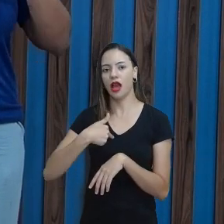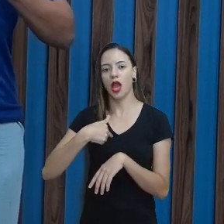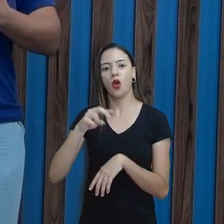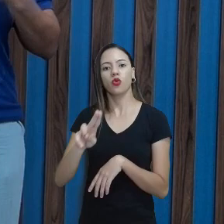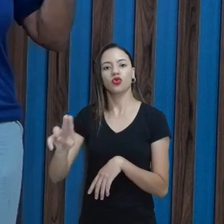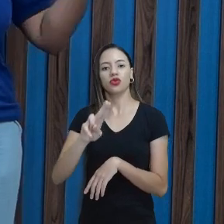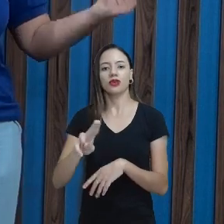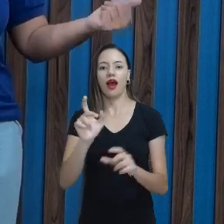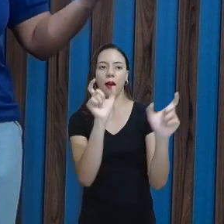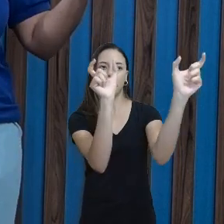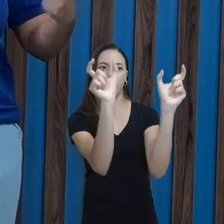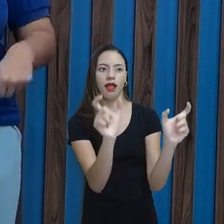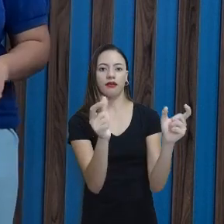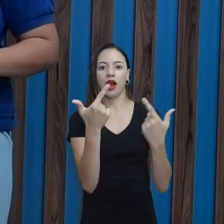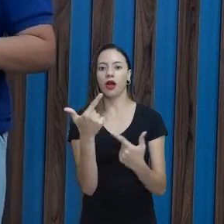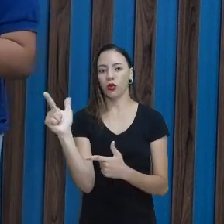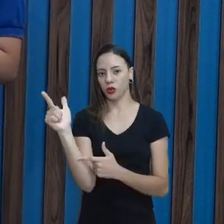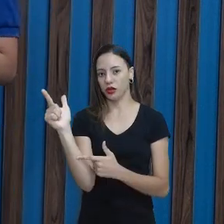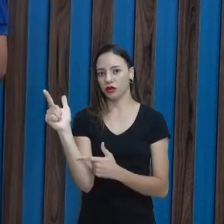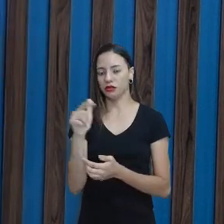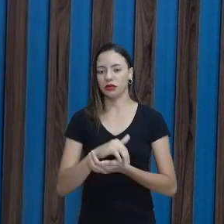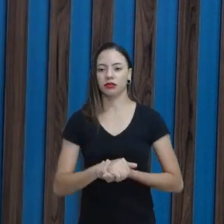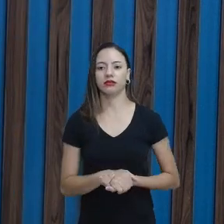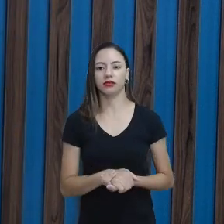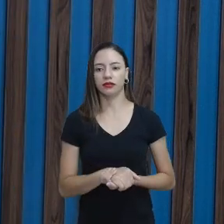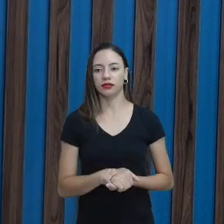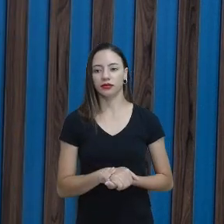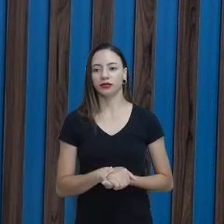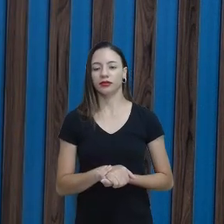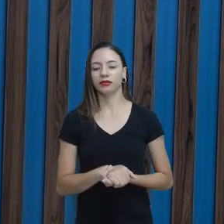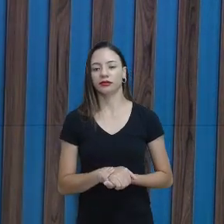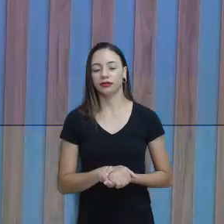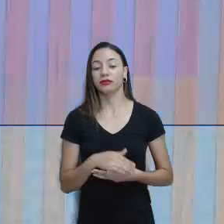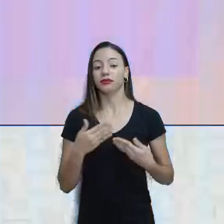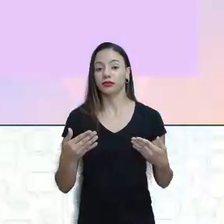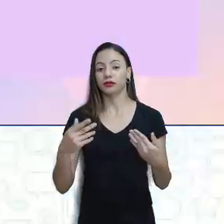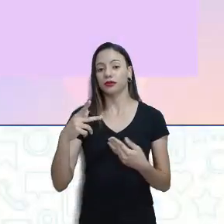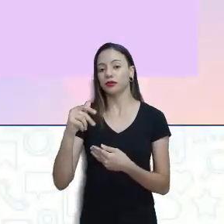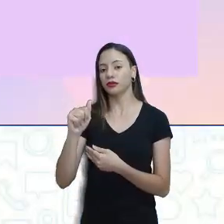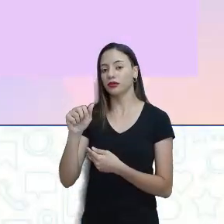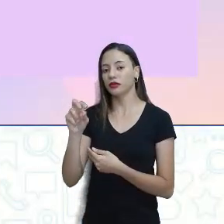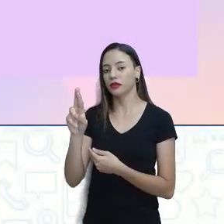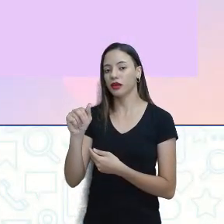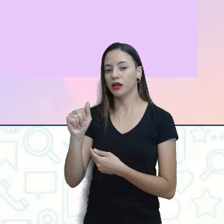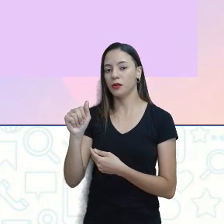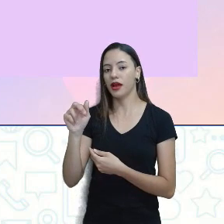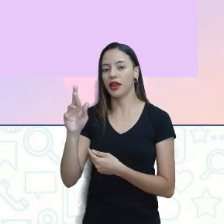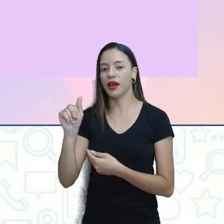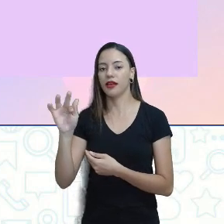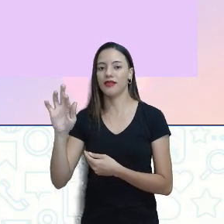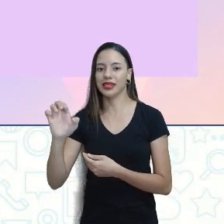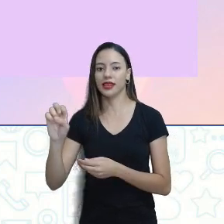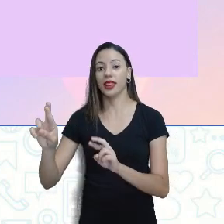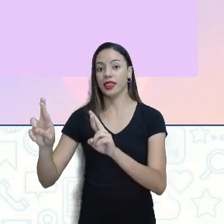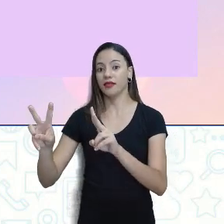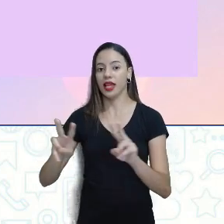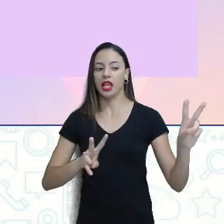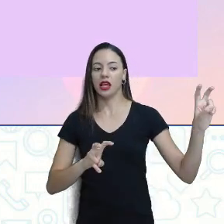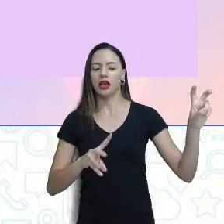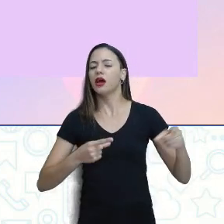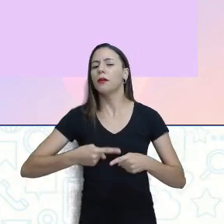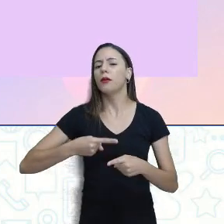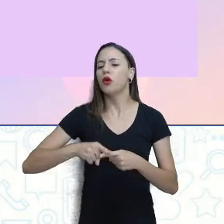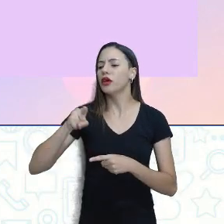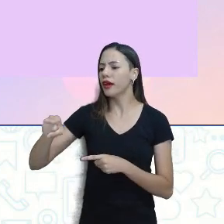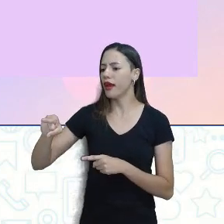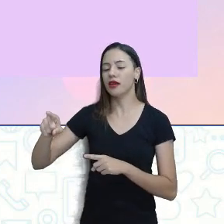é uma paráfrase e não uma citação, né? A paráfrase é diferente da citação, pois ela reafirma ideias